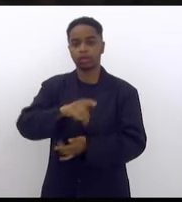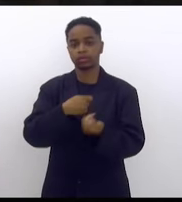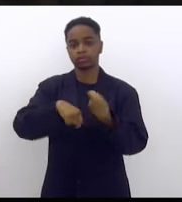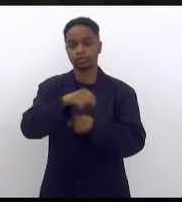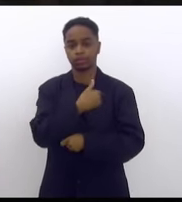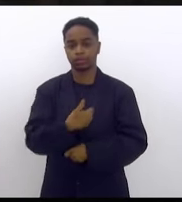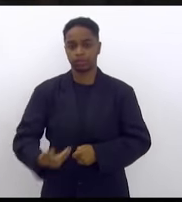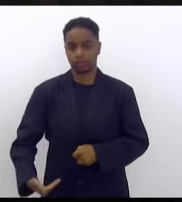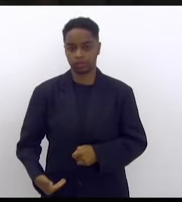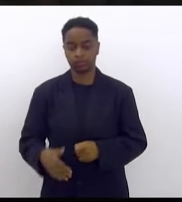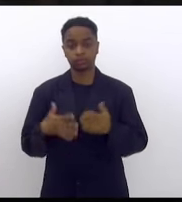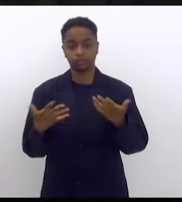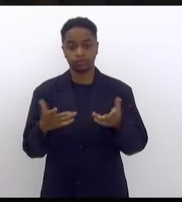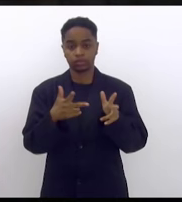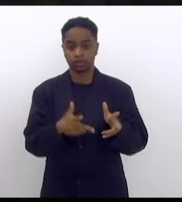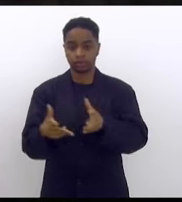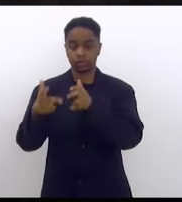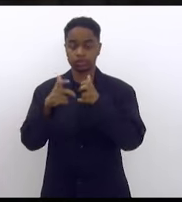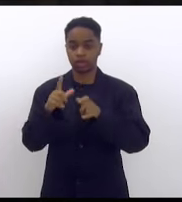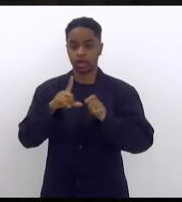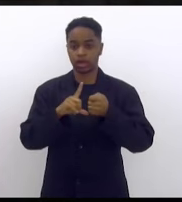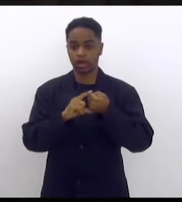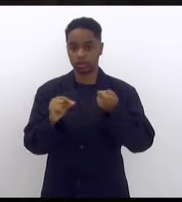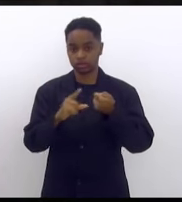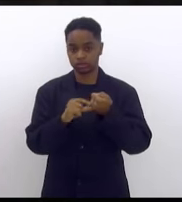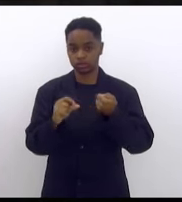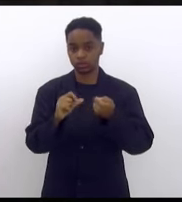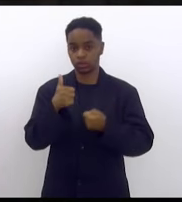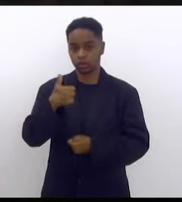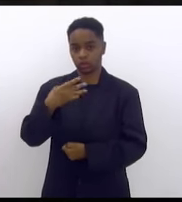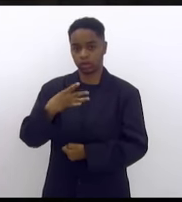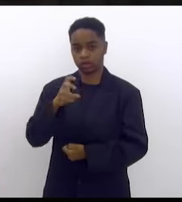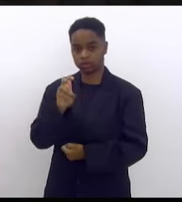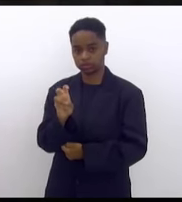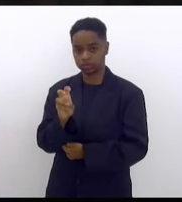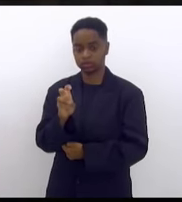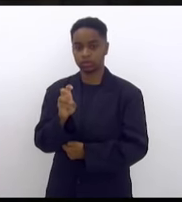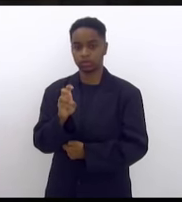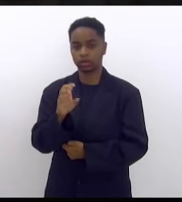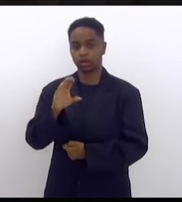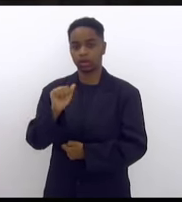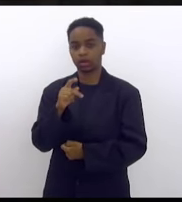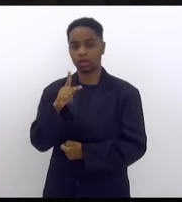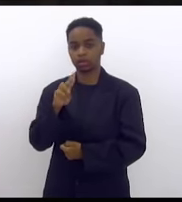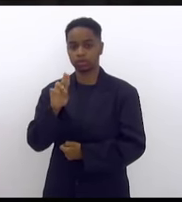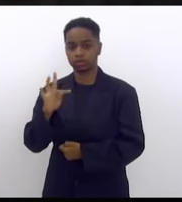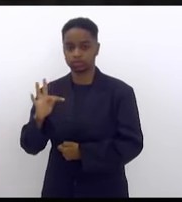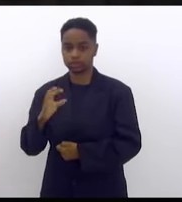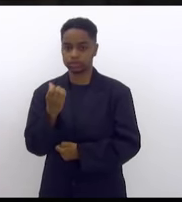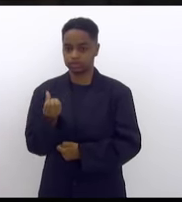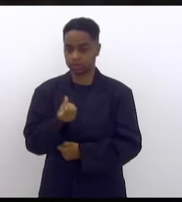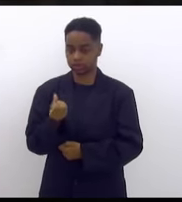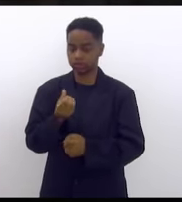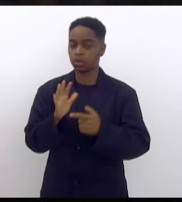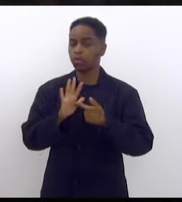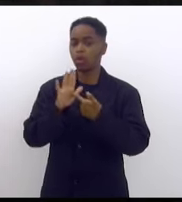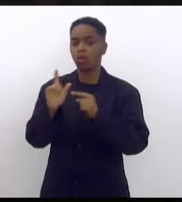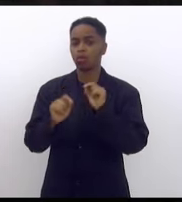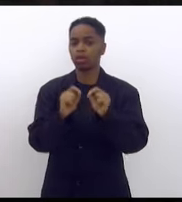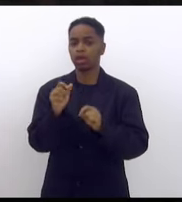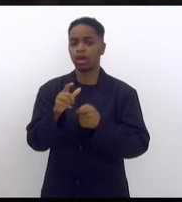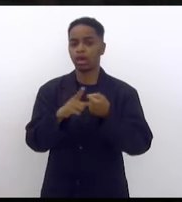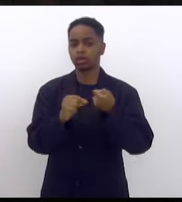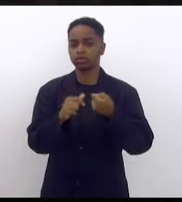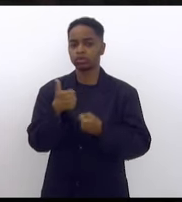pública, observado o disposto no artigo 145, caput 6 da Constituição. O que está dizendo o artigo